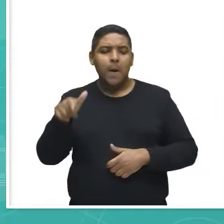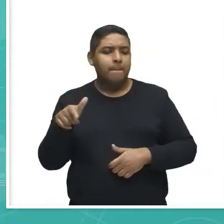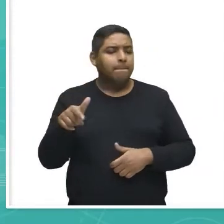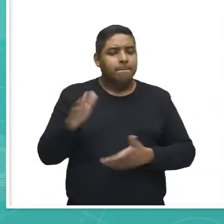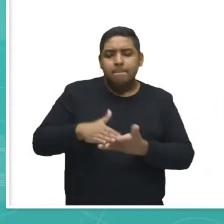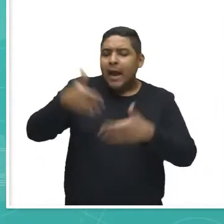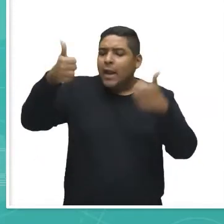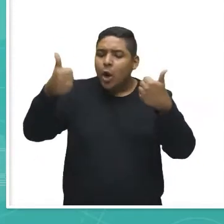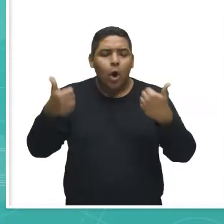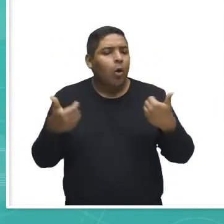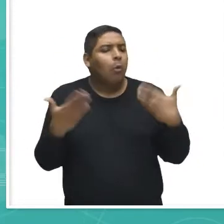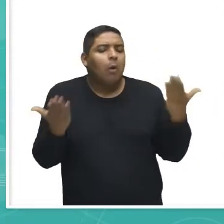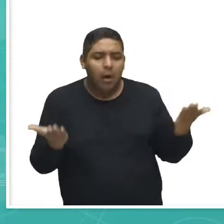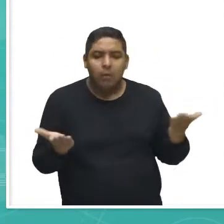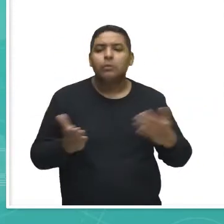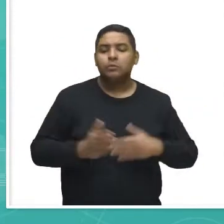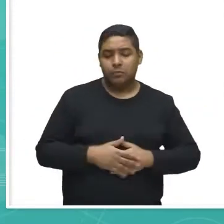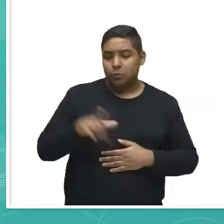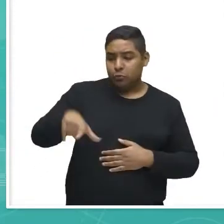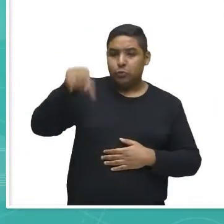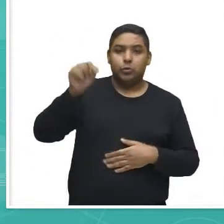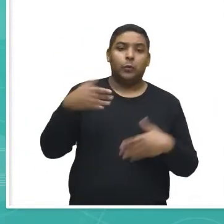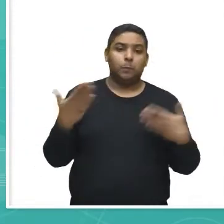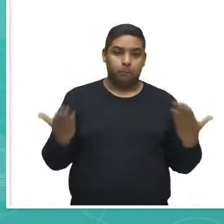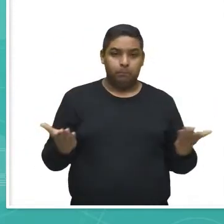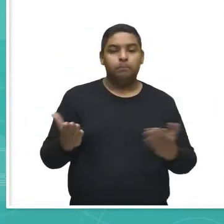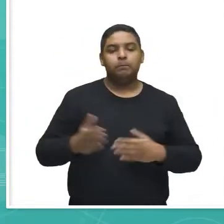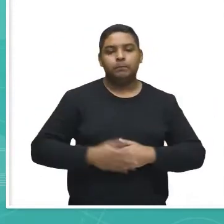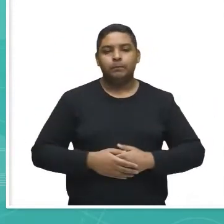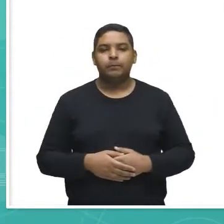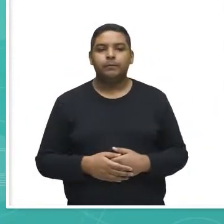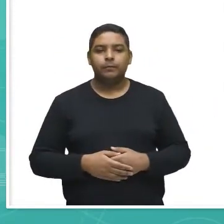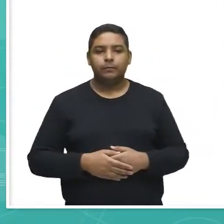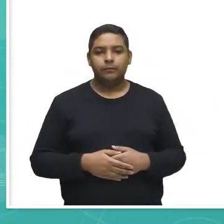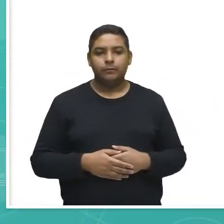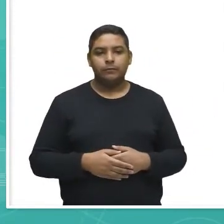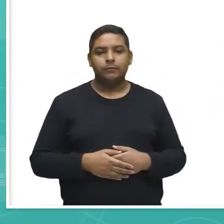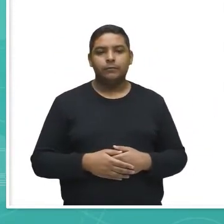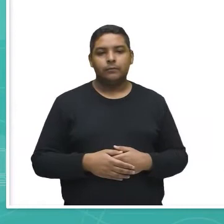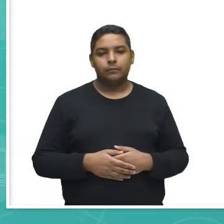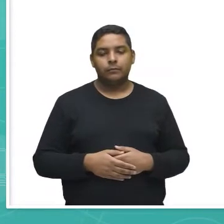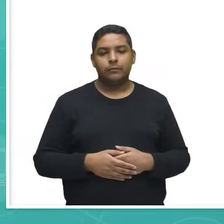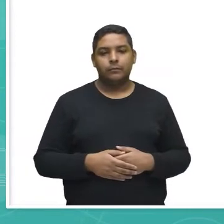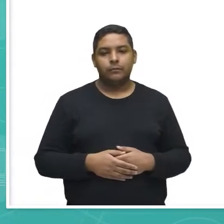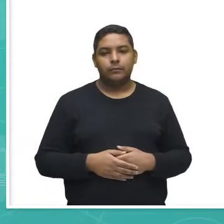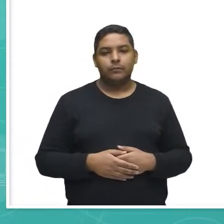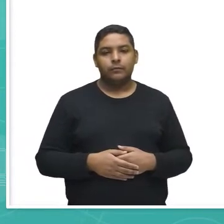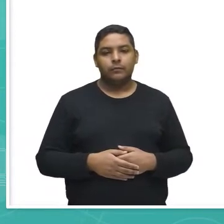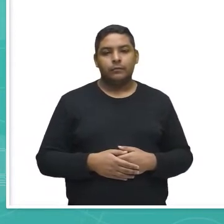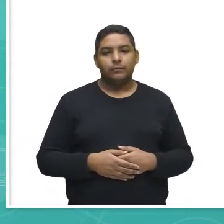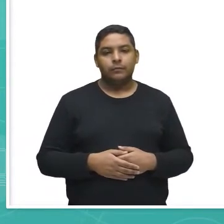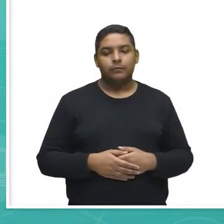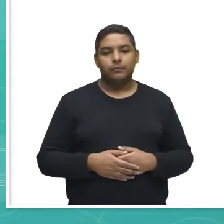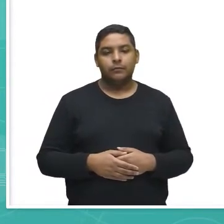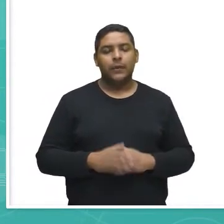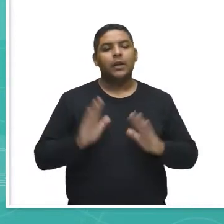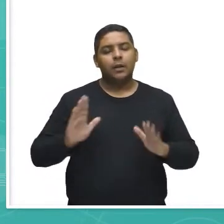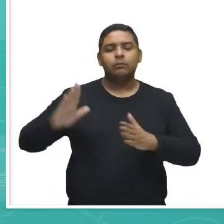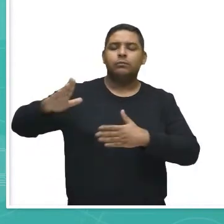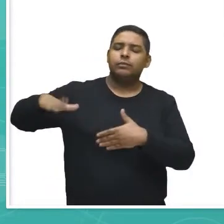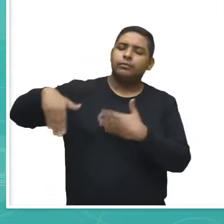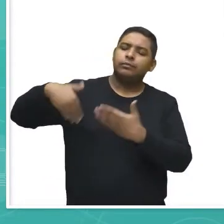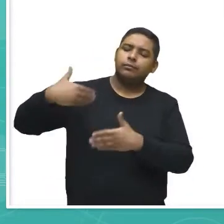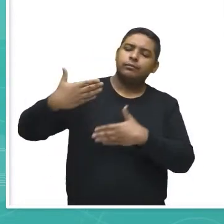naquele determinado espaço para ocorrer esse processo capitalista. Então, gente, com o passar do tempo,